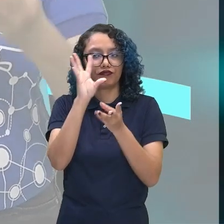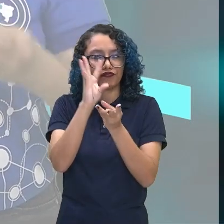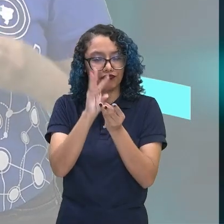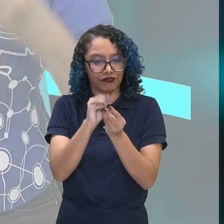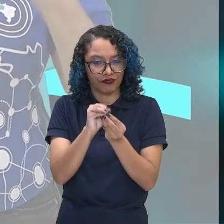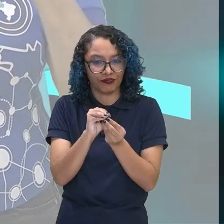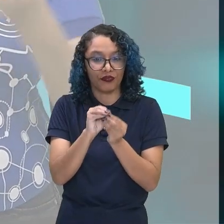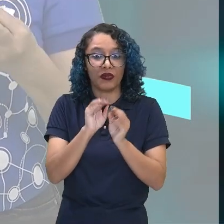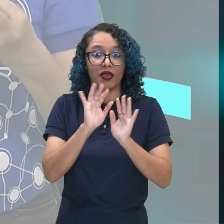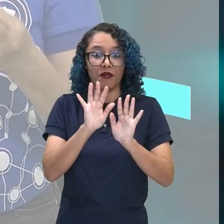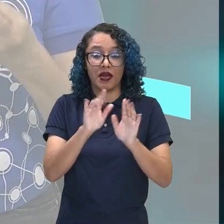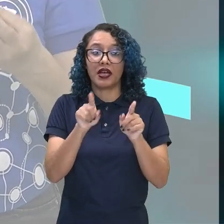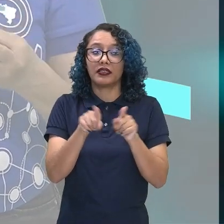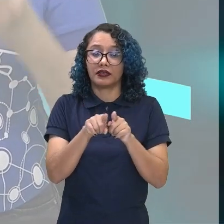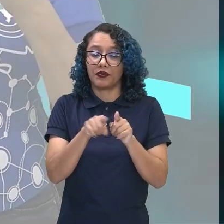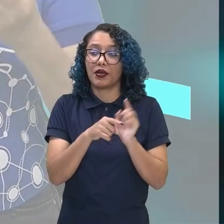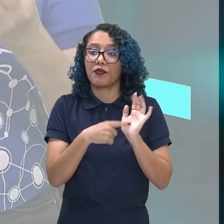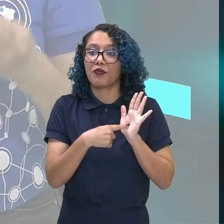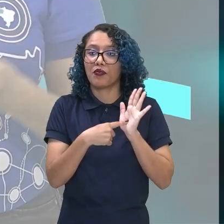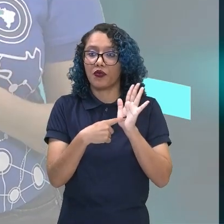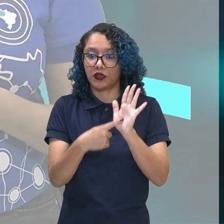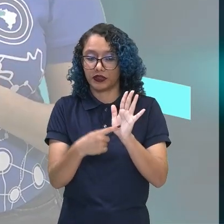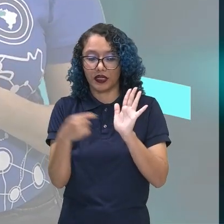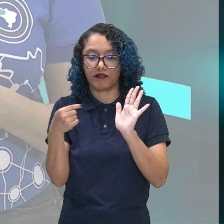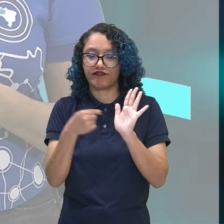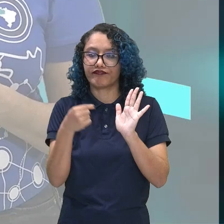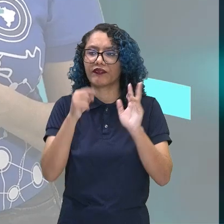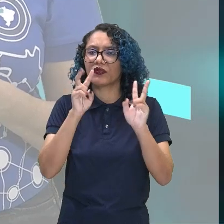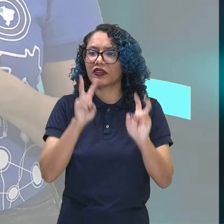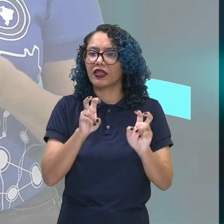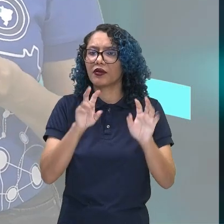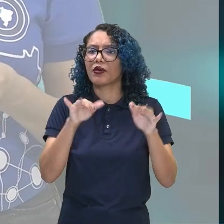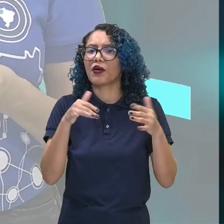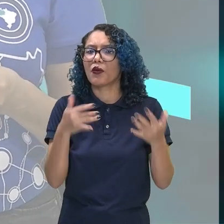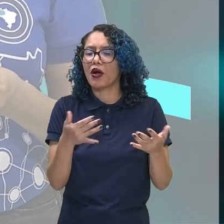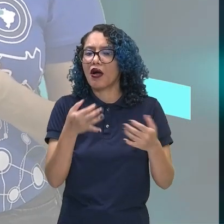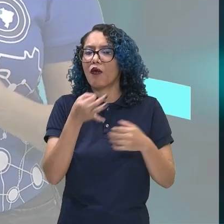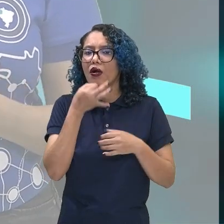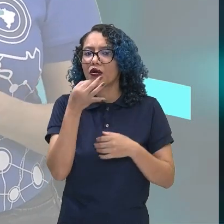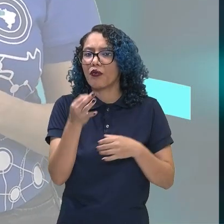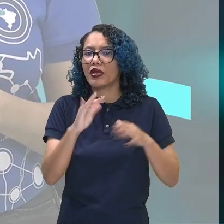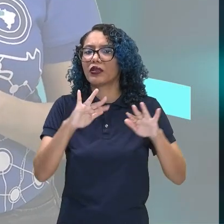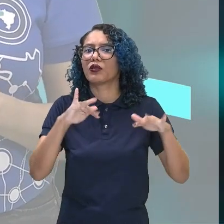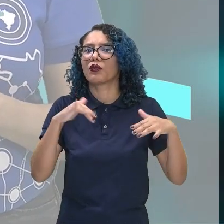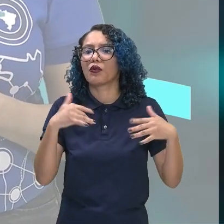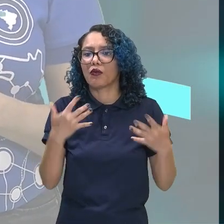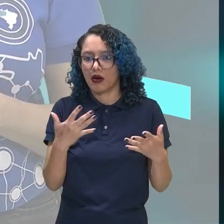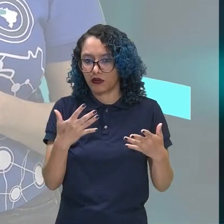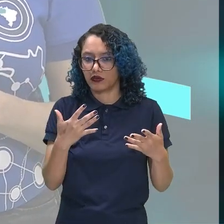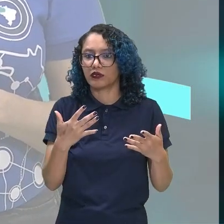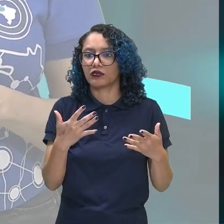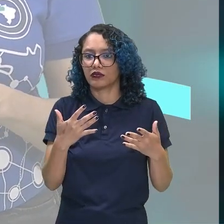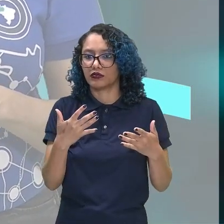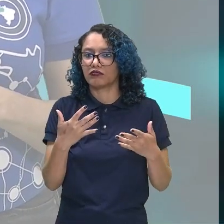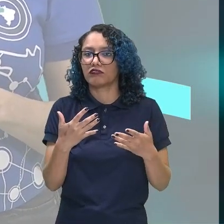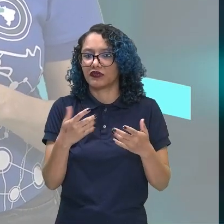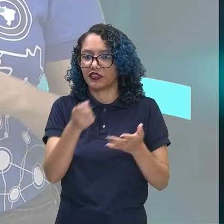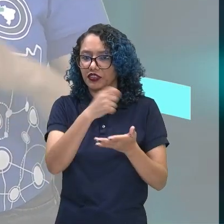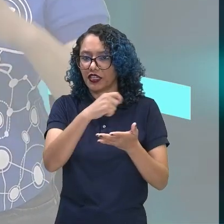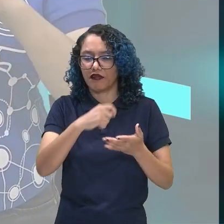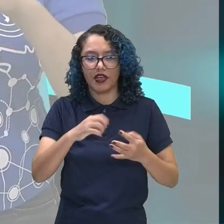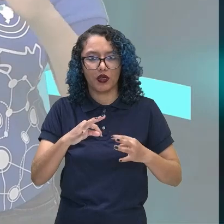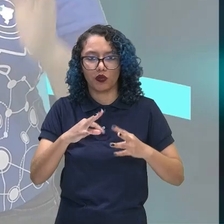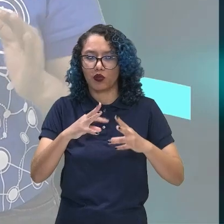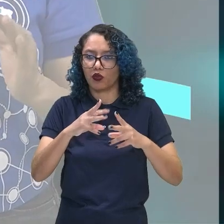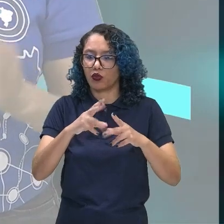resumidinha, mas mostrando o que é que você vai defender durante todo o seu texto. Na introdução,